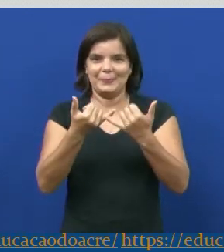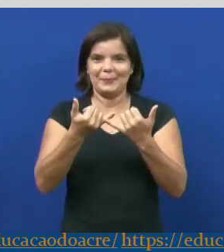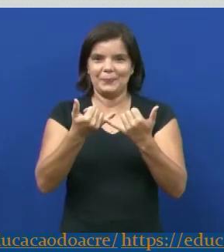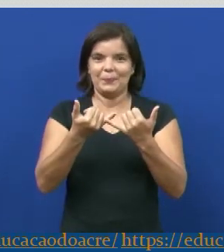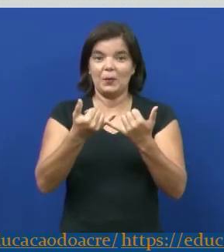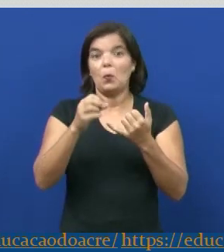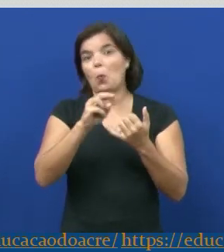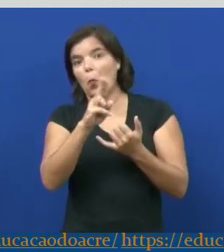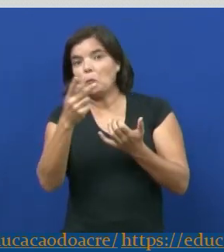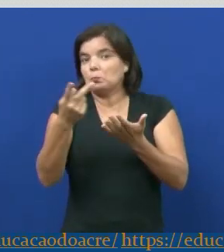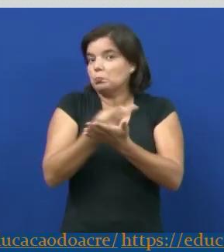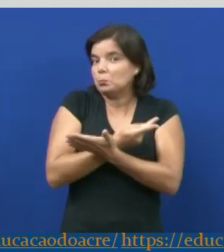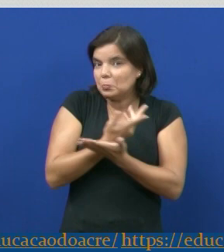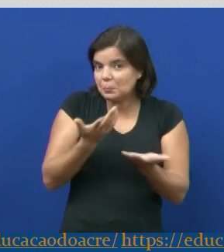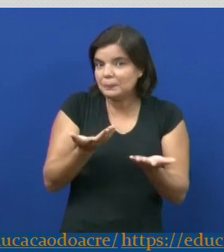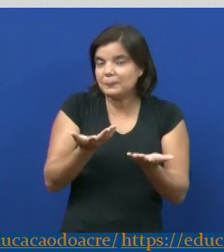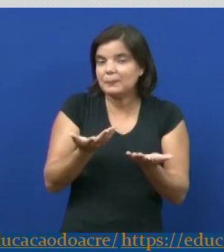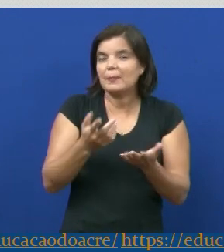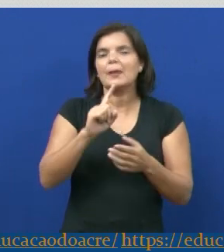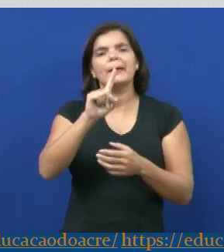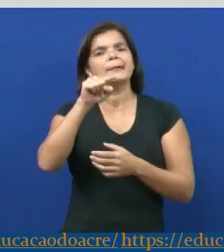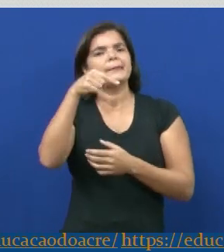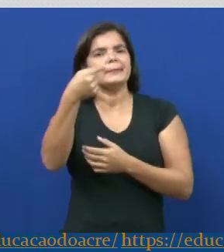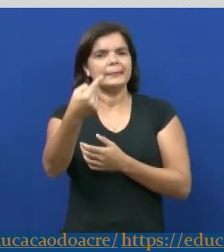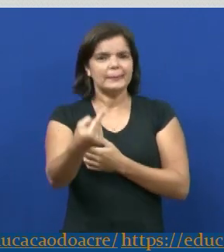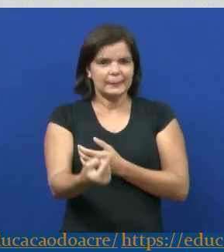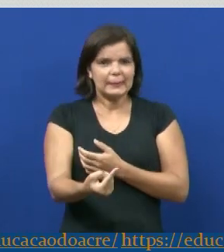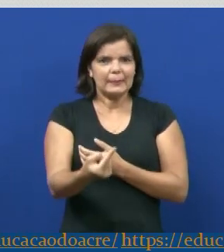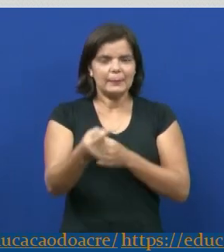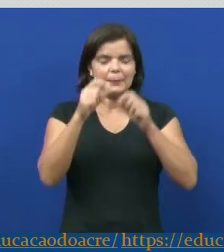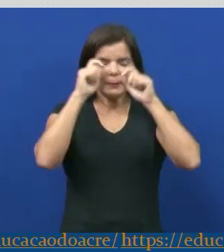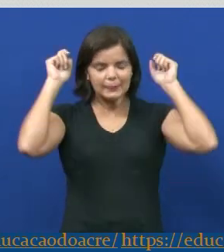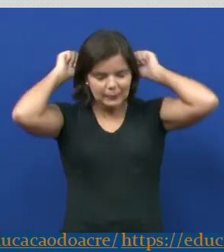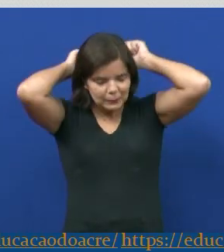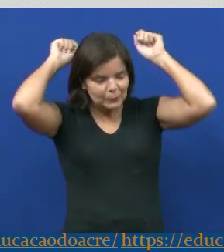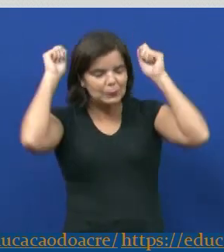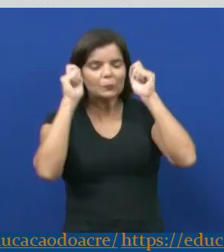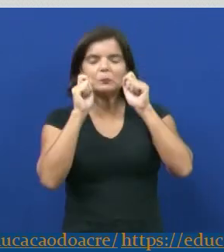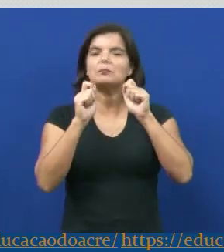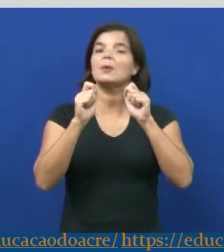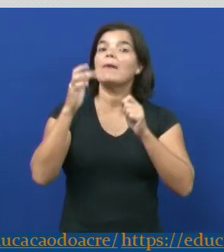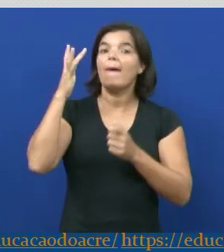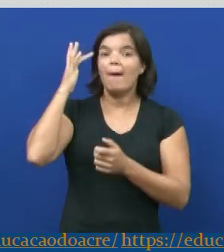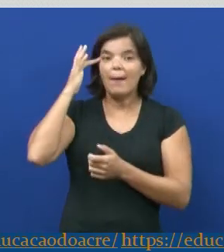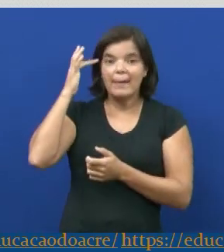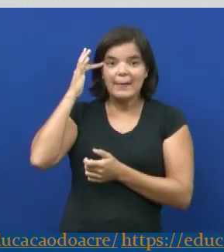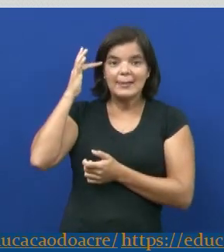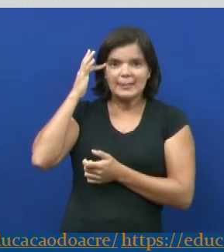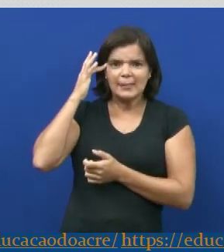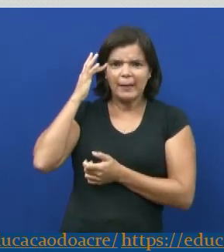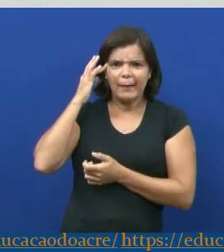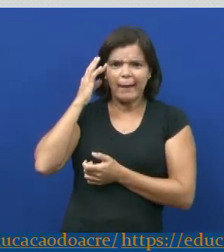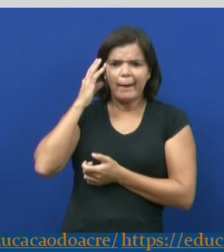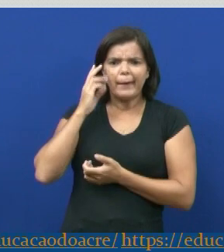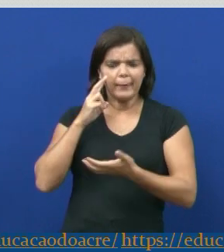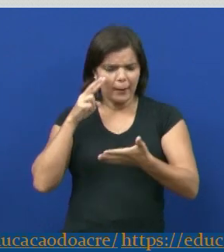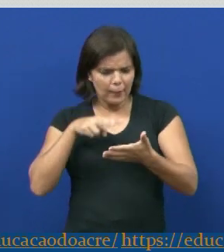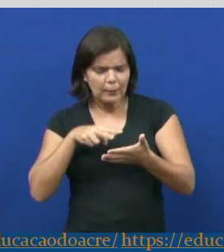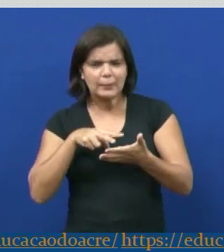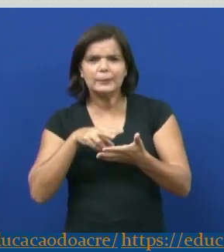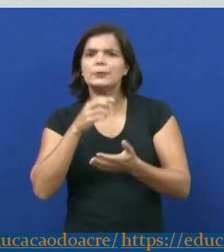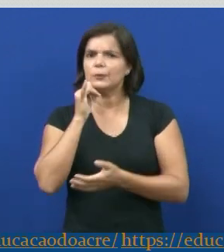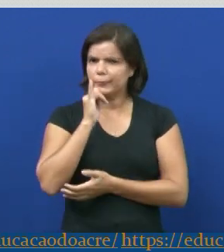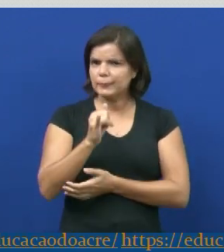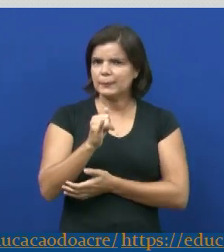vezes você errou, né? Depois de tirar as vendas, será que realmente correspondia àquilo que você